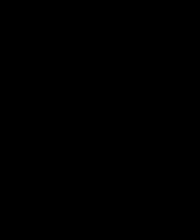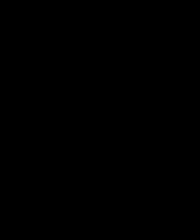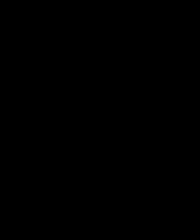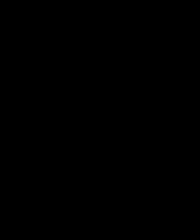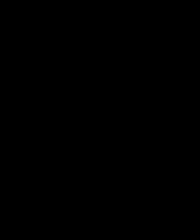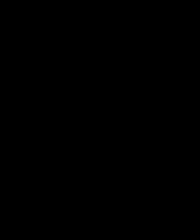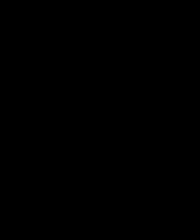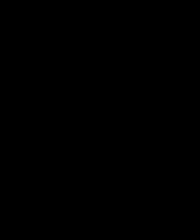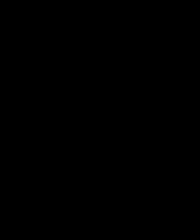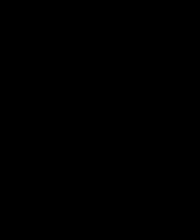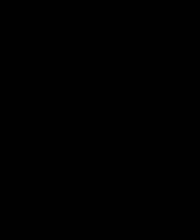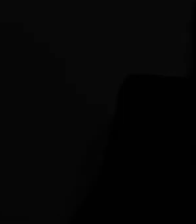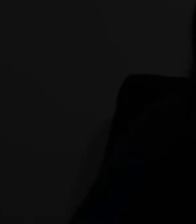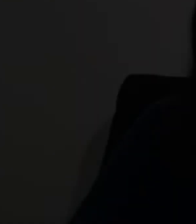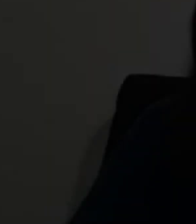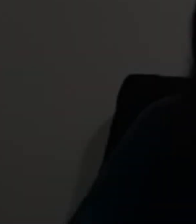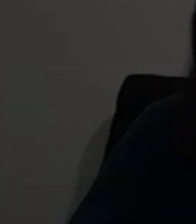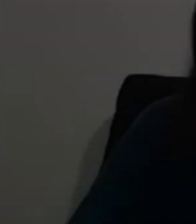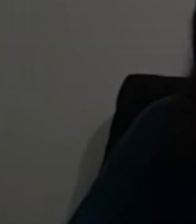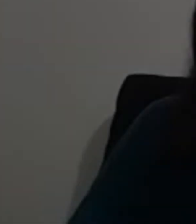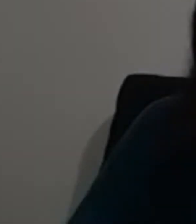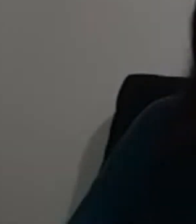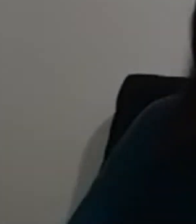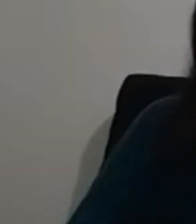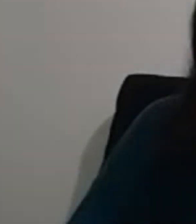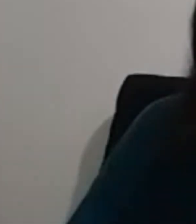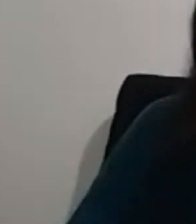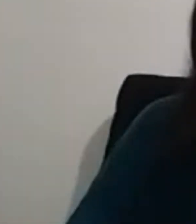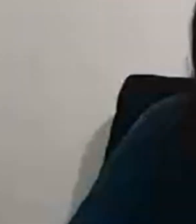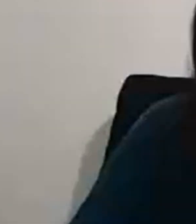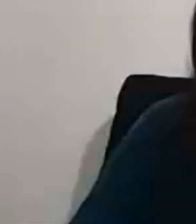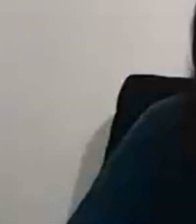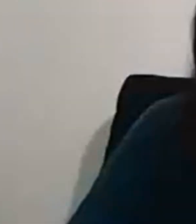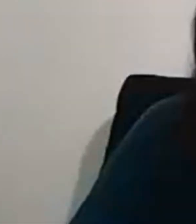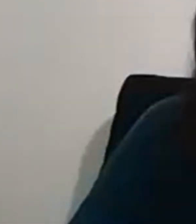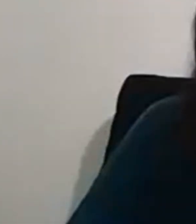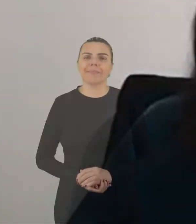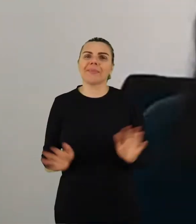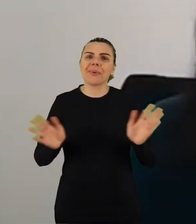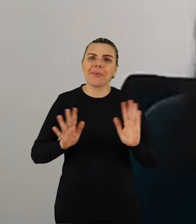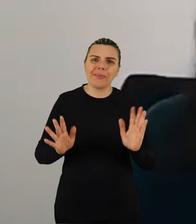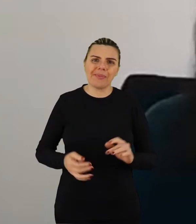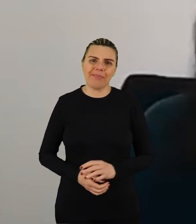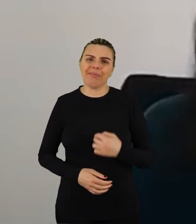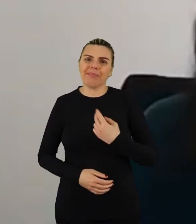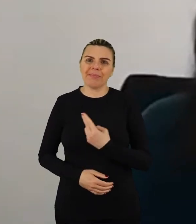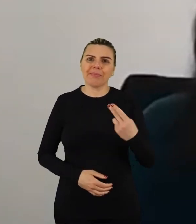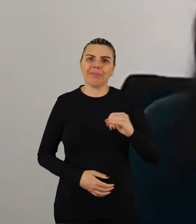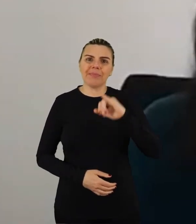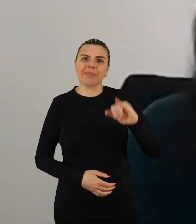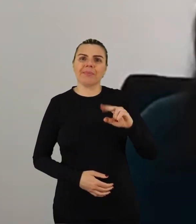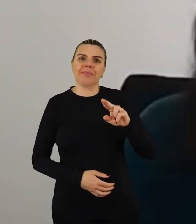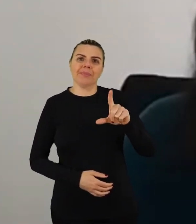franjinha para a direita. Usa uma blusa azul, aparece dos ombros para cima. Oi, meu nome é Júlia.